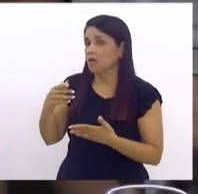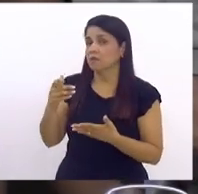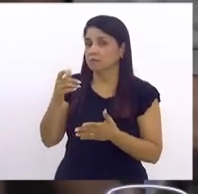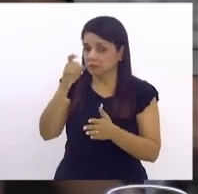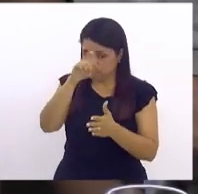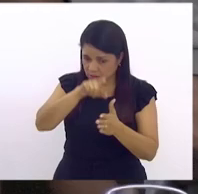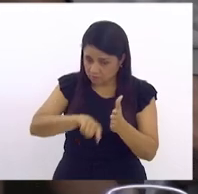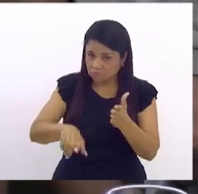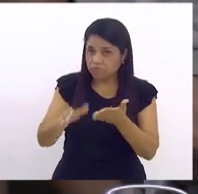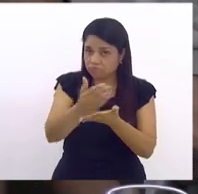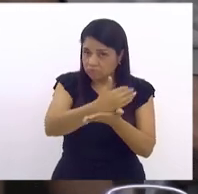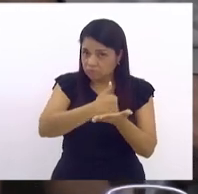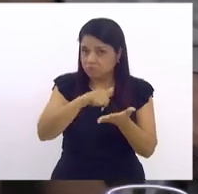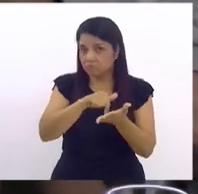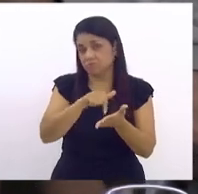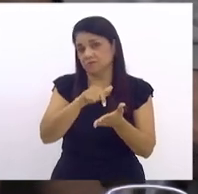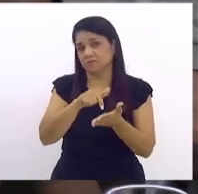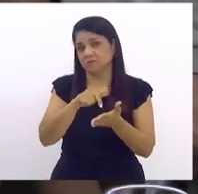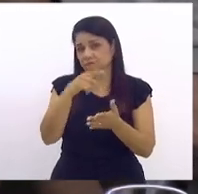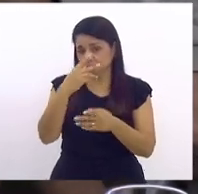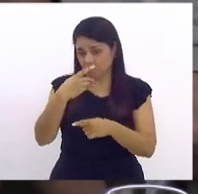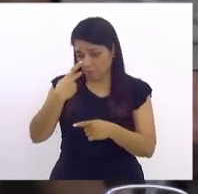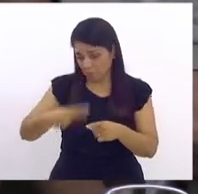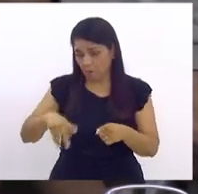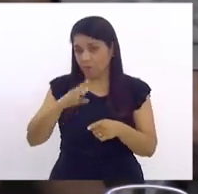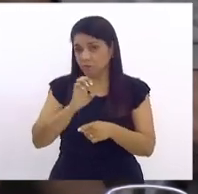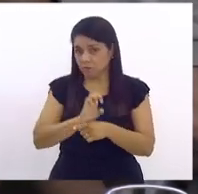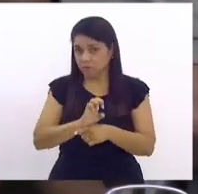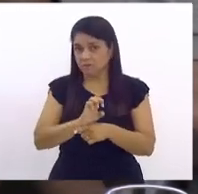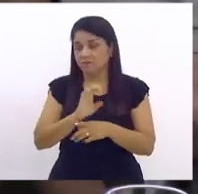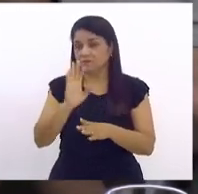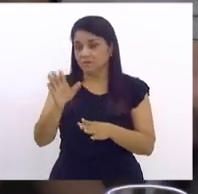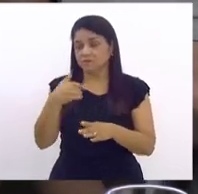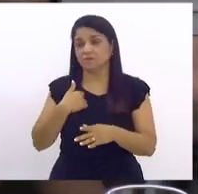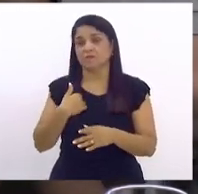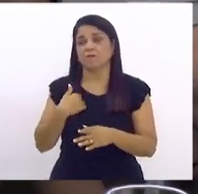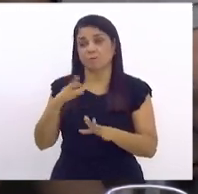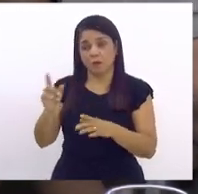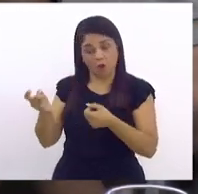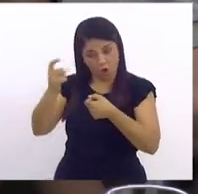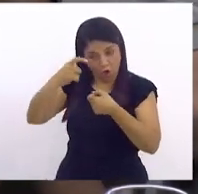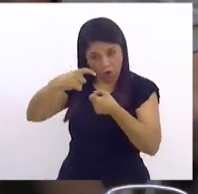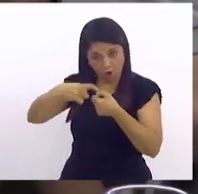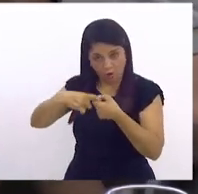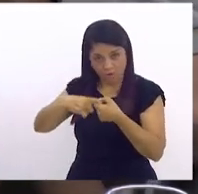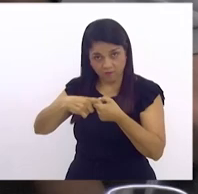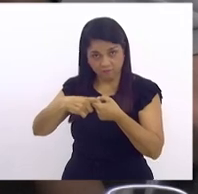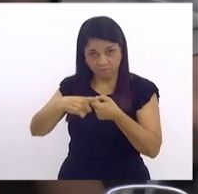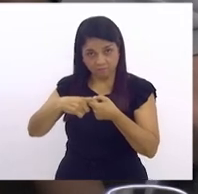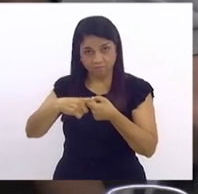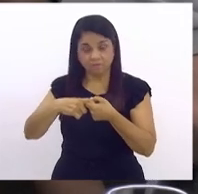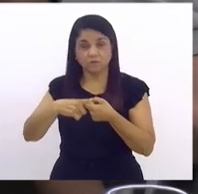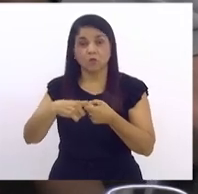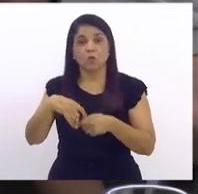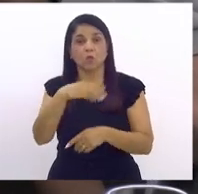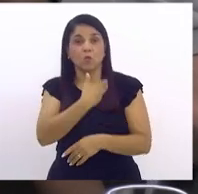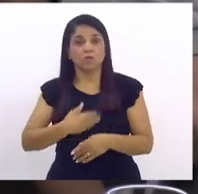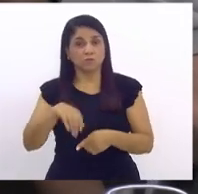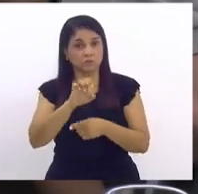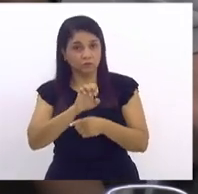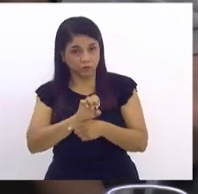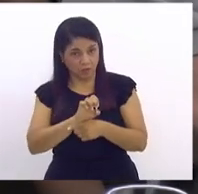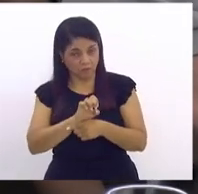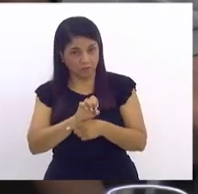é... Olha só, cá entre nós. Mediante convênio, se o governo do Estado, só e somente